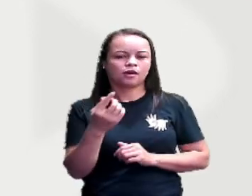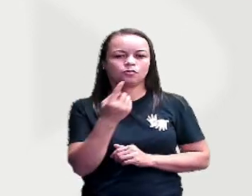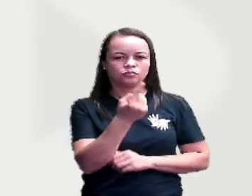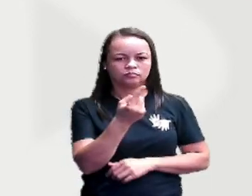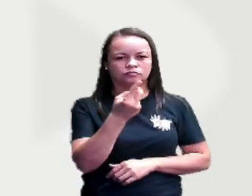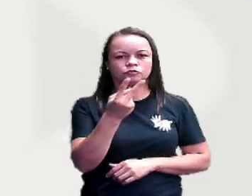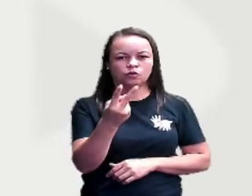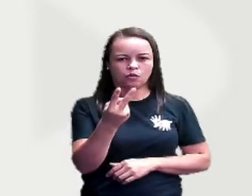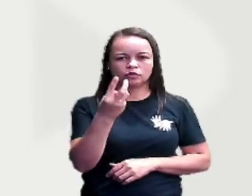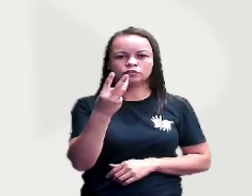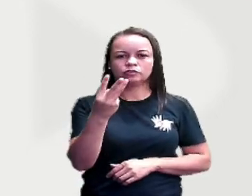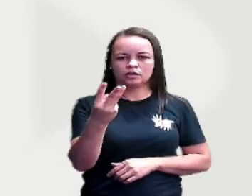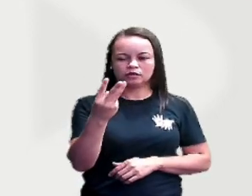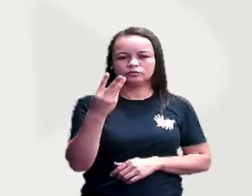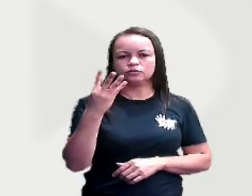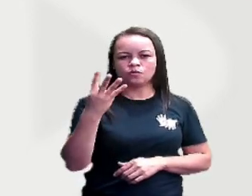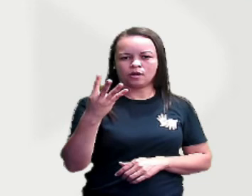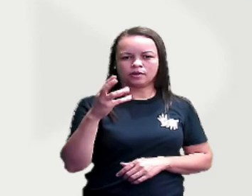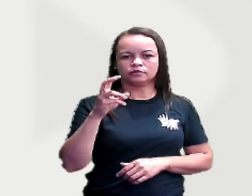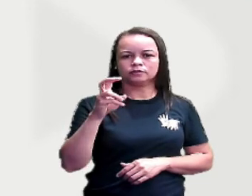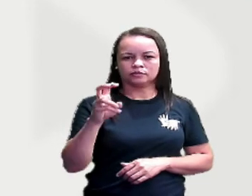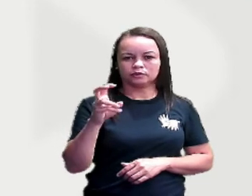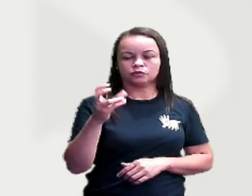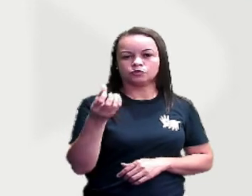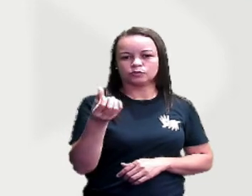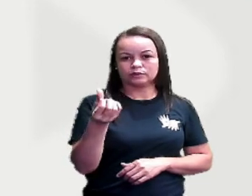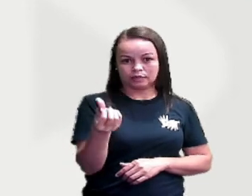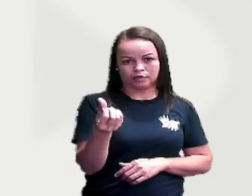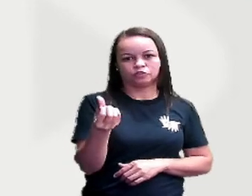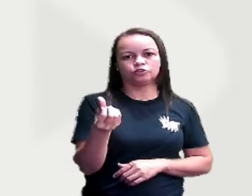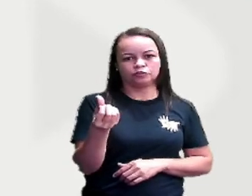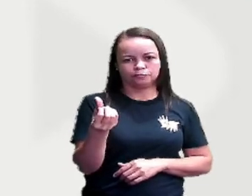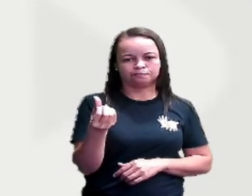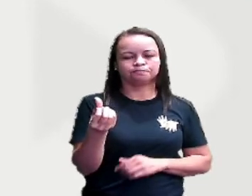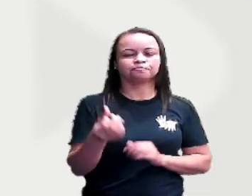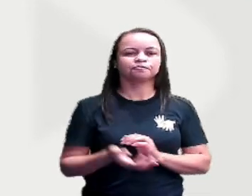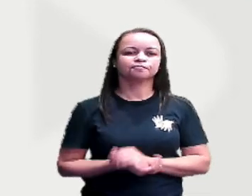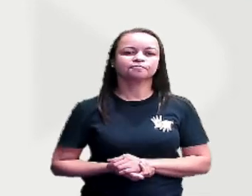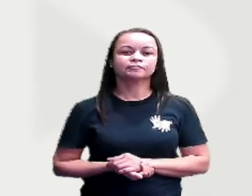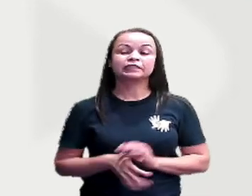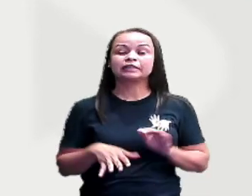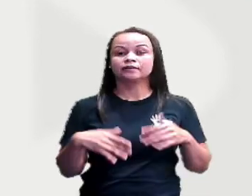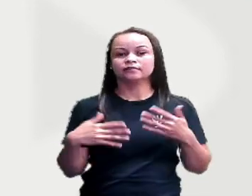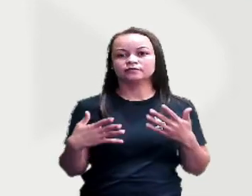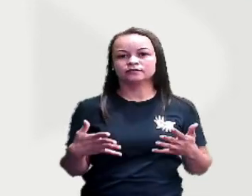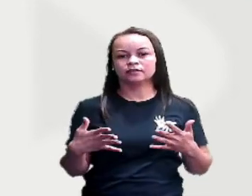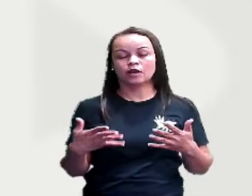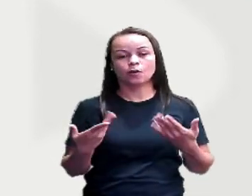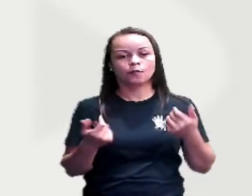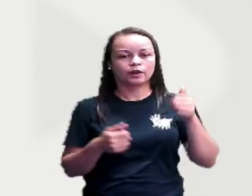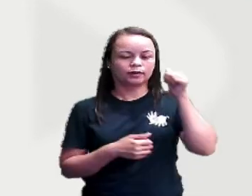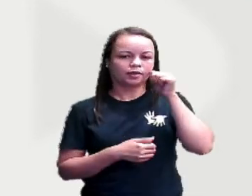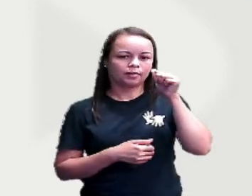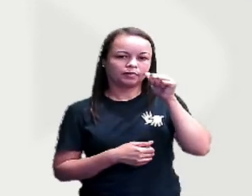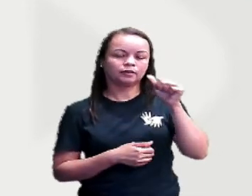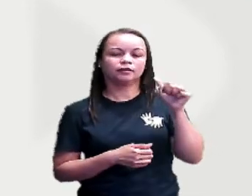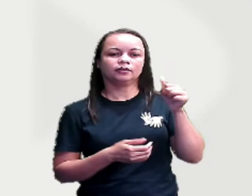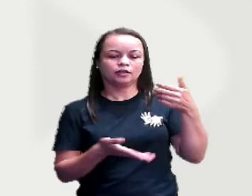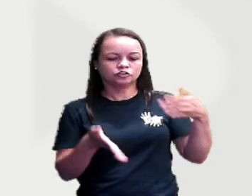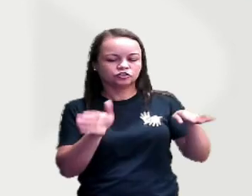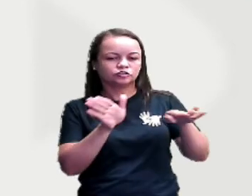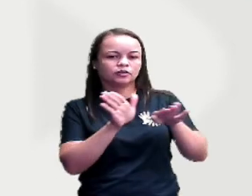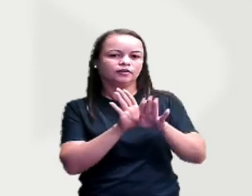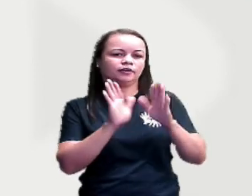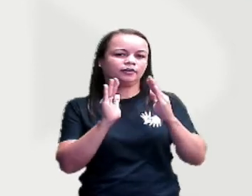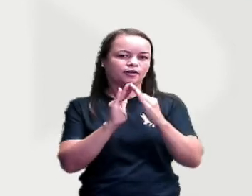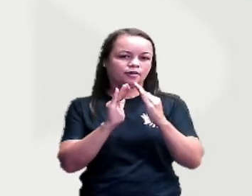2, 3, 4, 5, 6 quadradinhos. Então, ó, para Maria conseguir chegar na